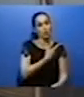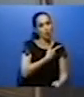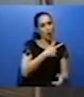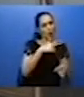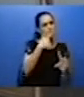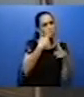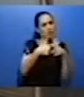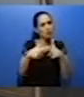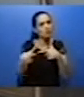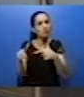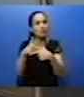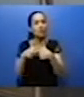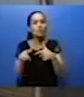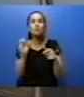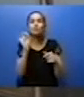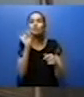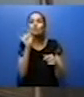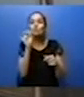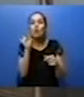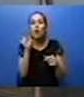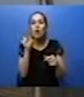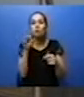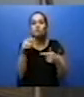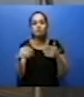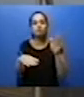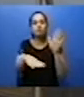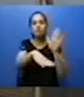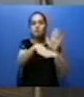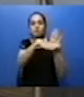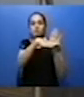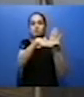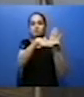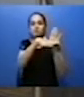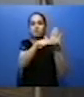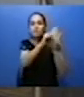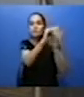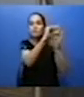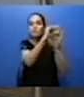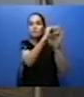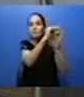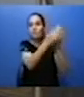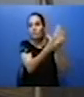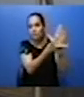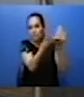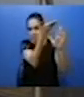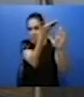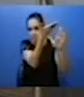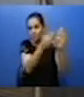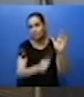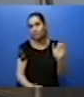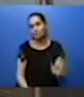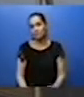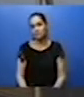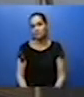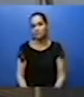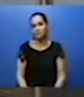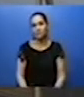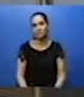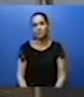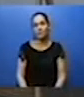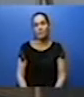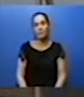só os numeradores ok processo semelhante adição e subtração